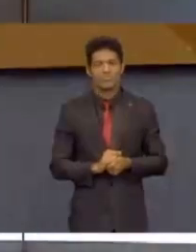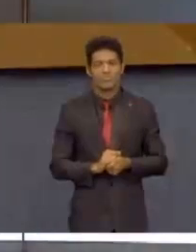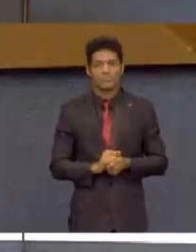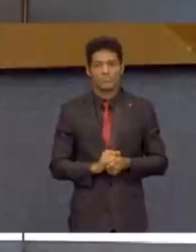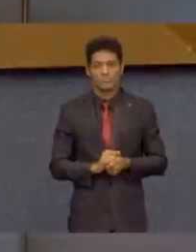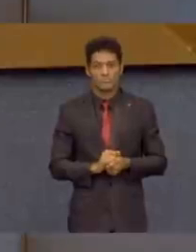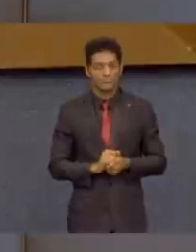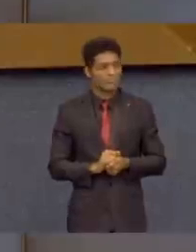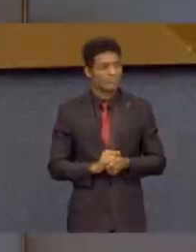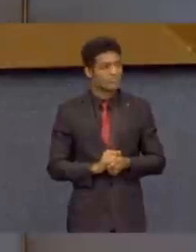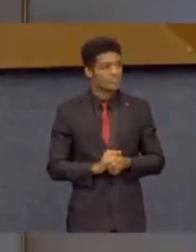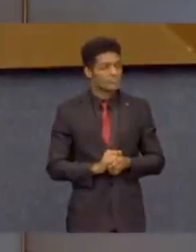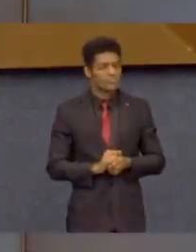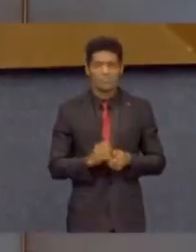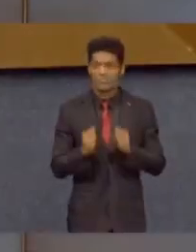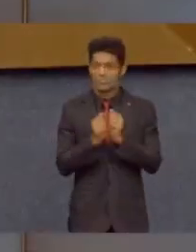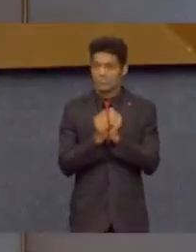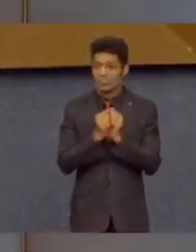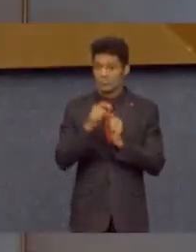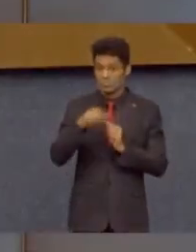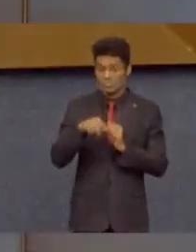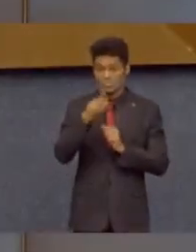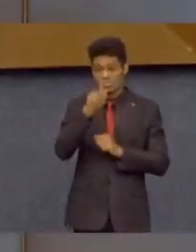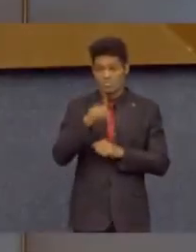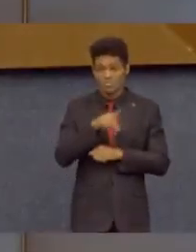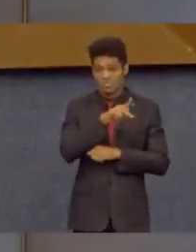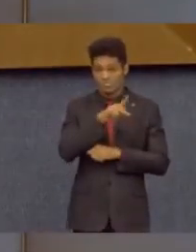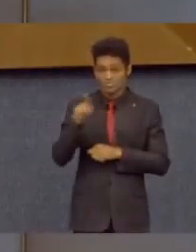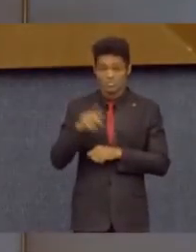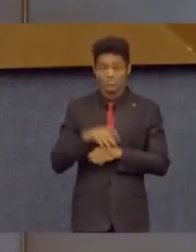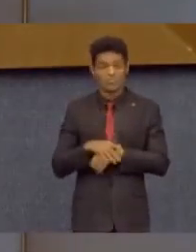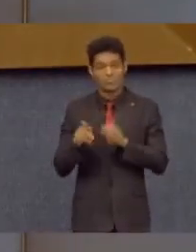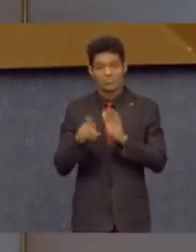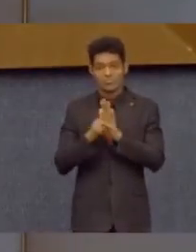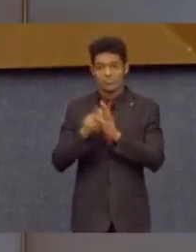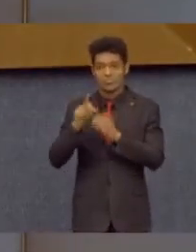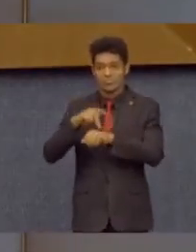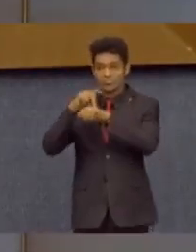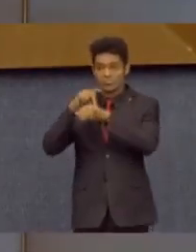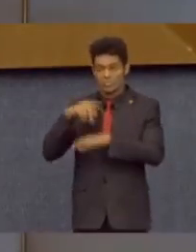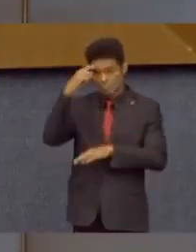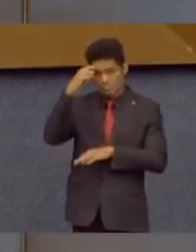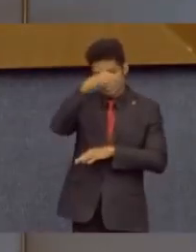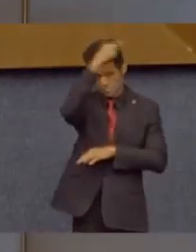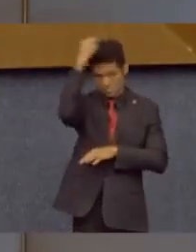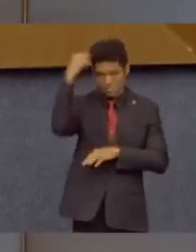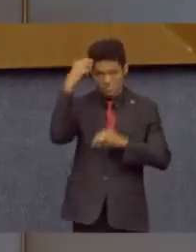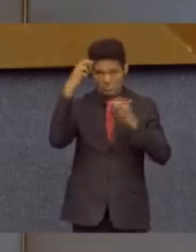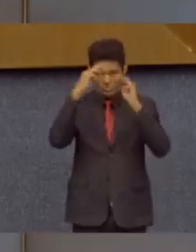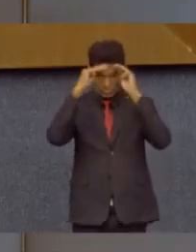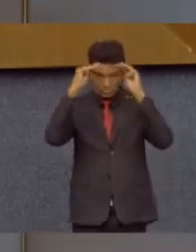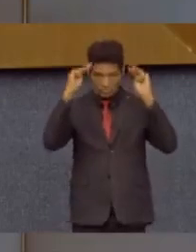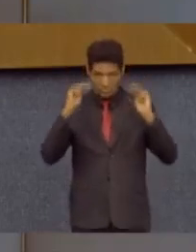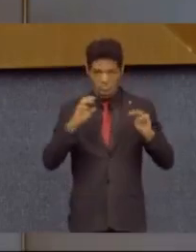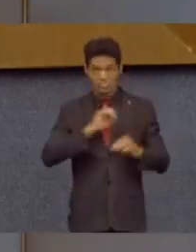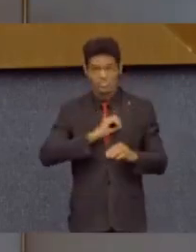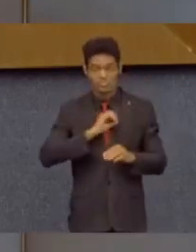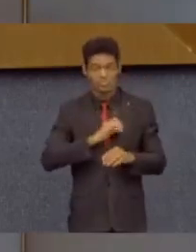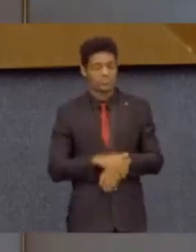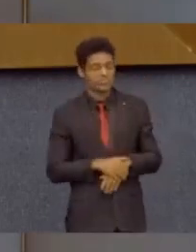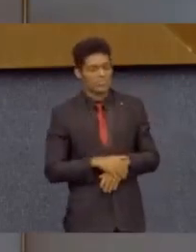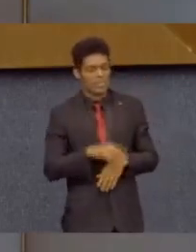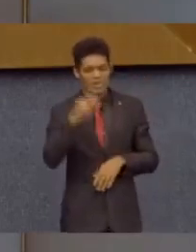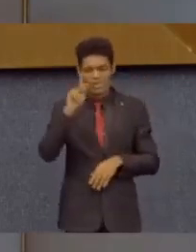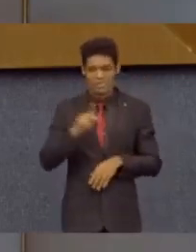Agora eu estou aqui com o padre Jefferson, da paróquia Santa Dulce dos Pobres. Então, padre, compartilhe um pouco com a gente da homilia de hoje.